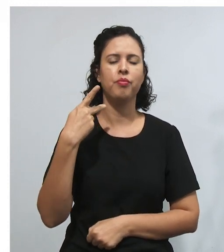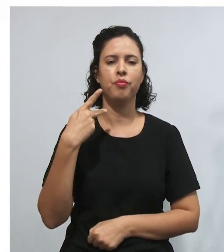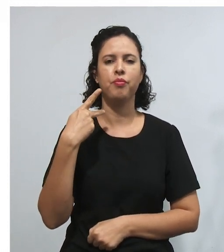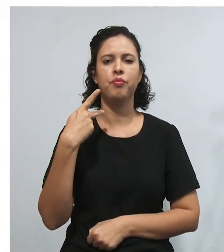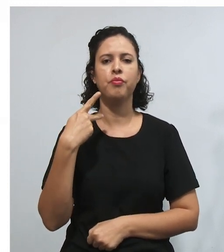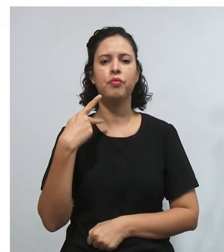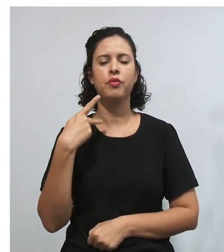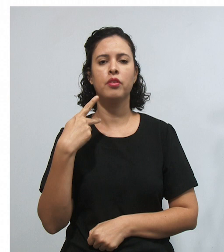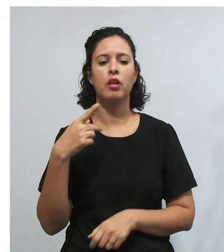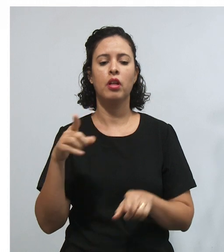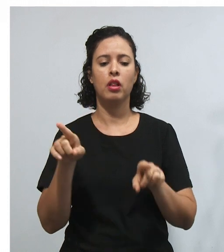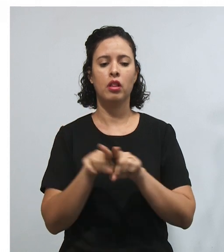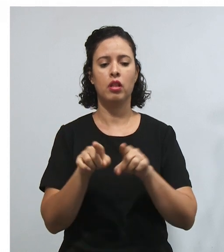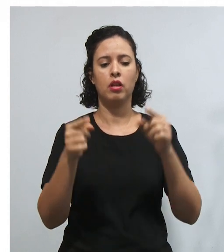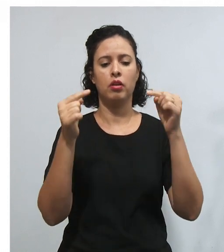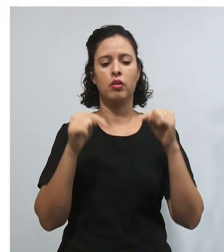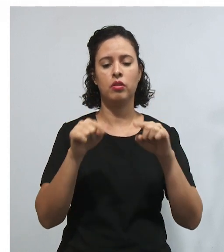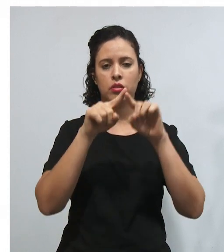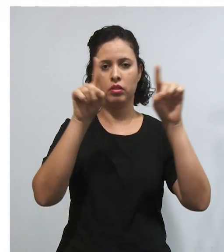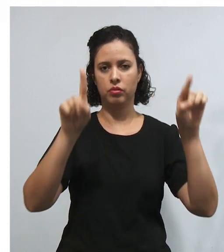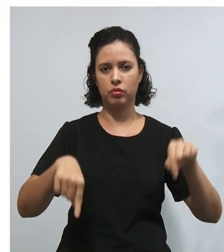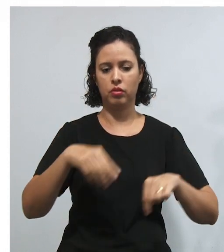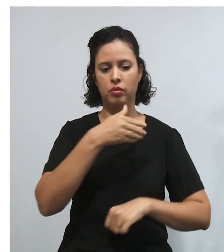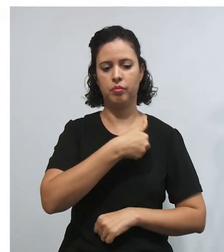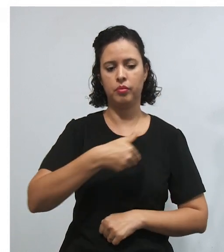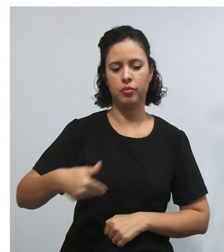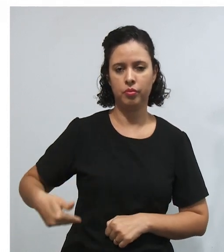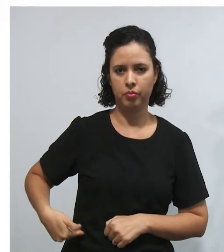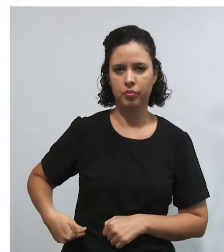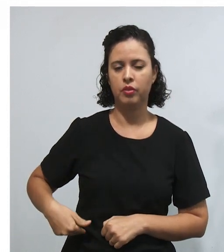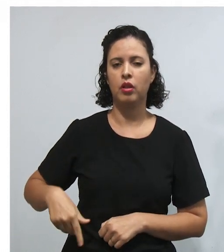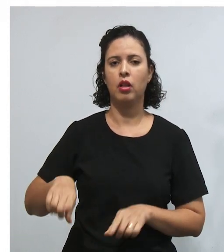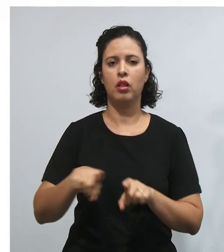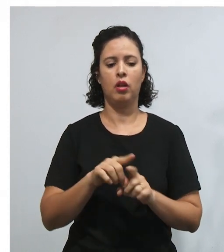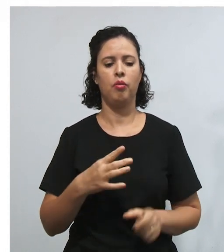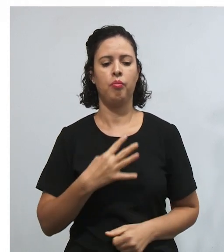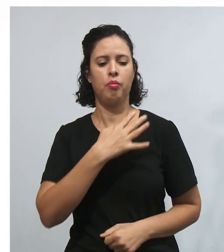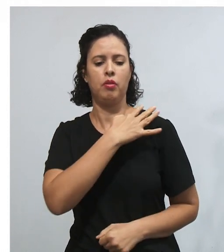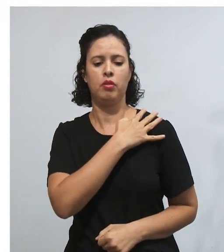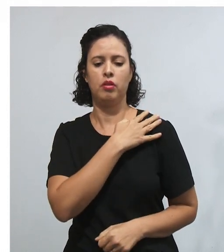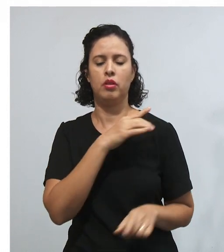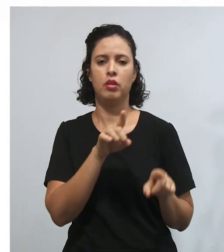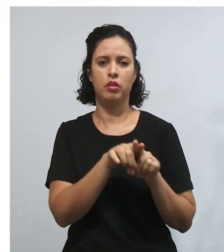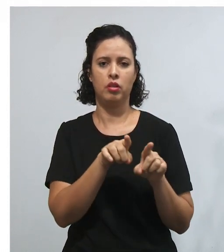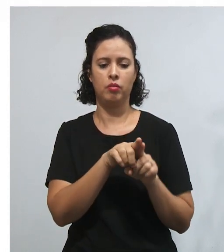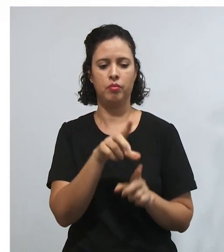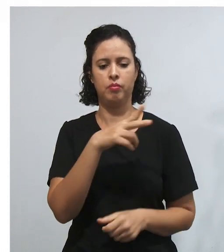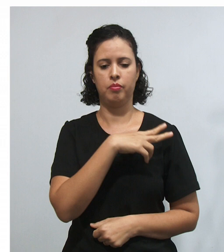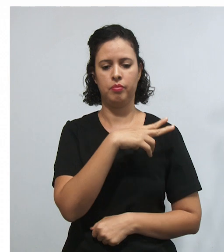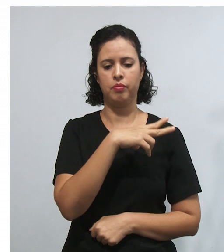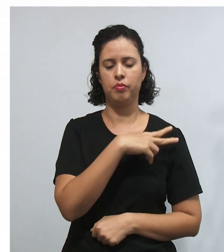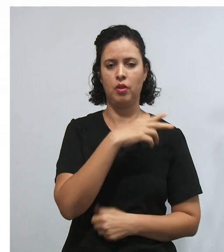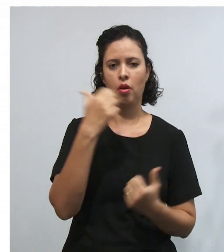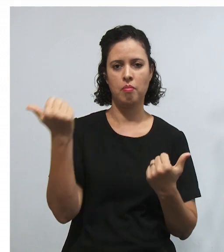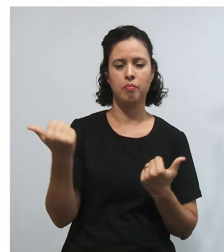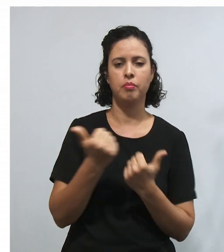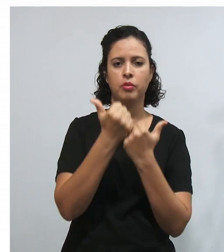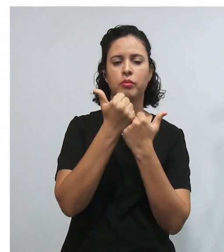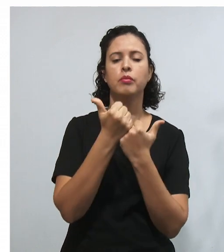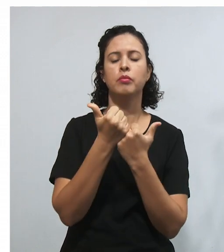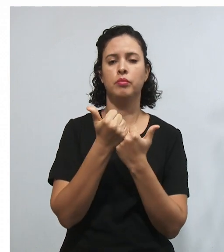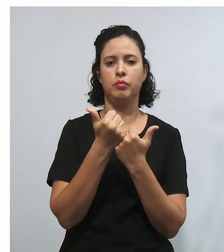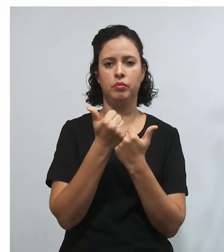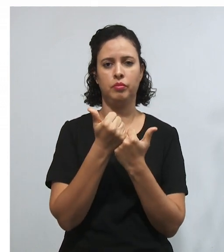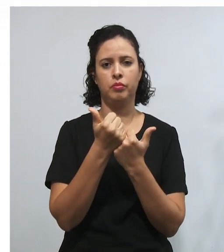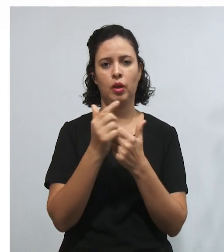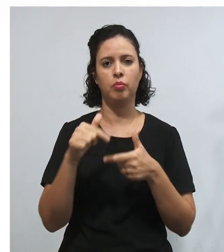né? E temos também os servidores públicos, os militares e os particulares em colaboração